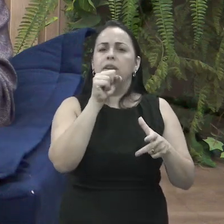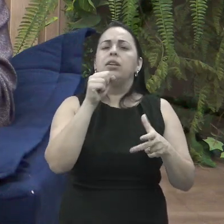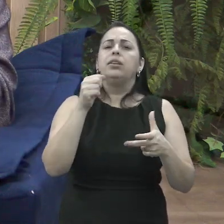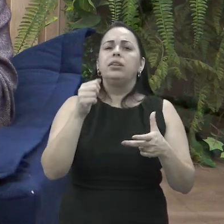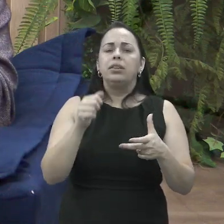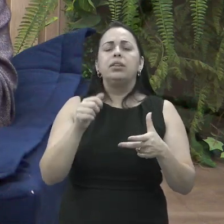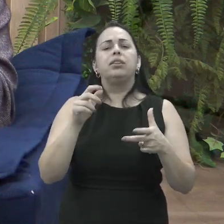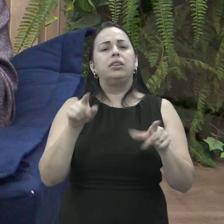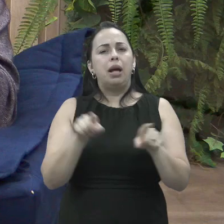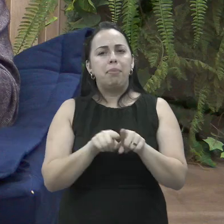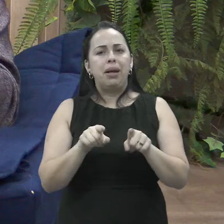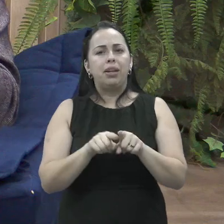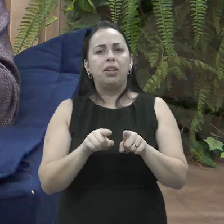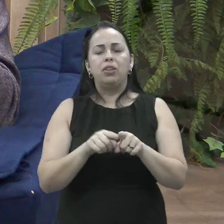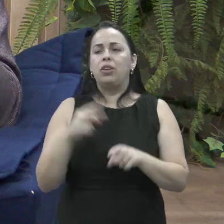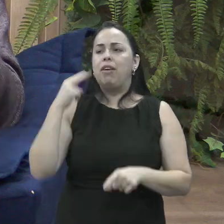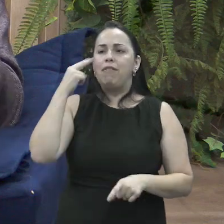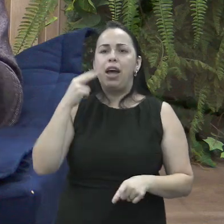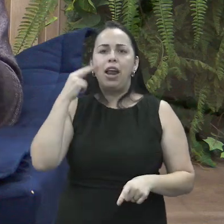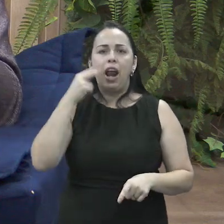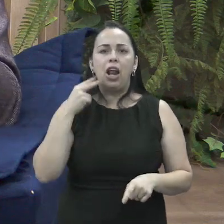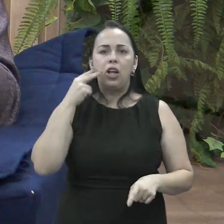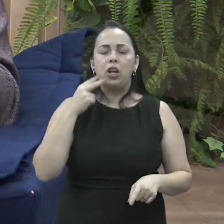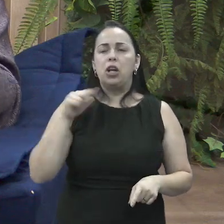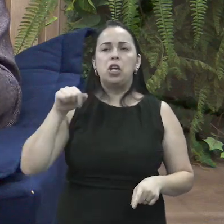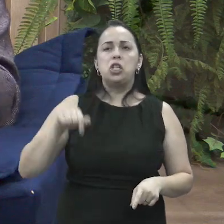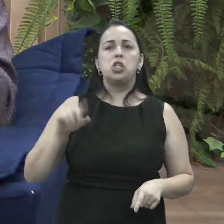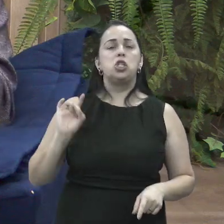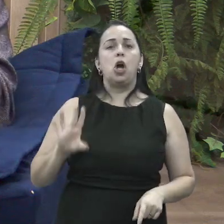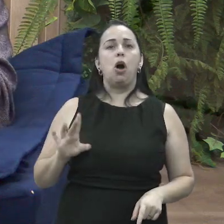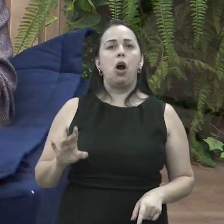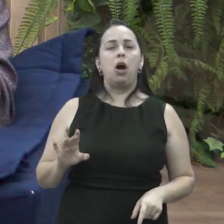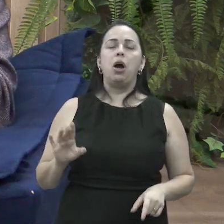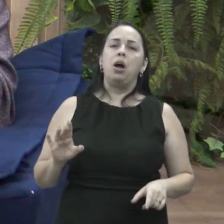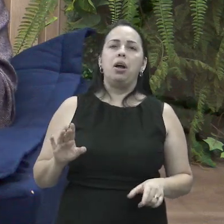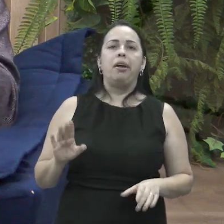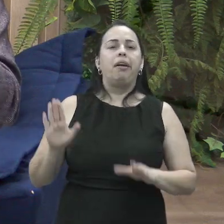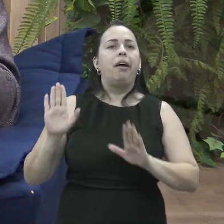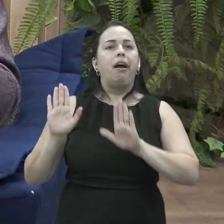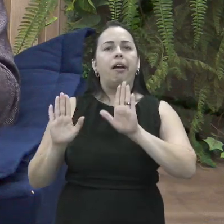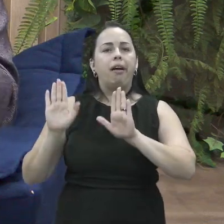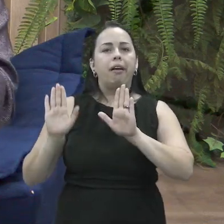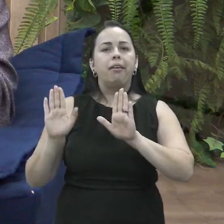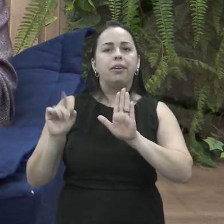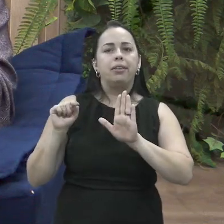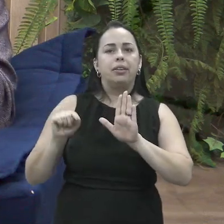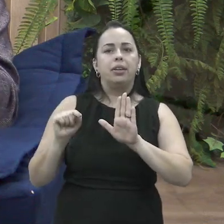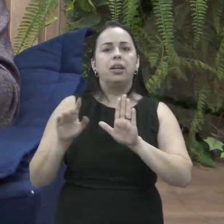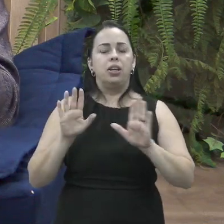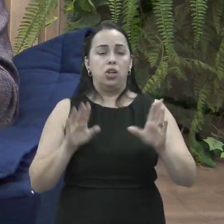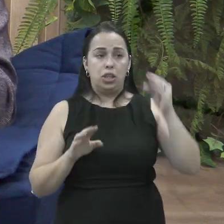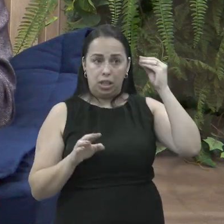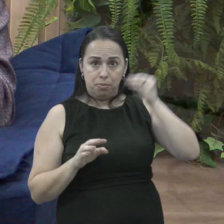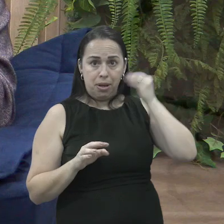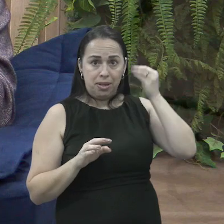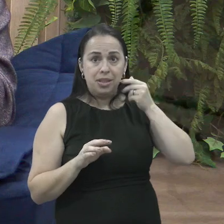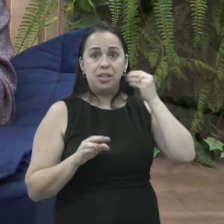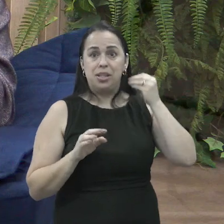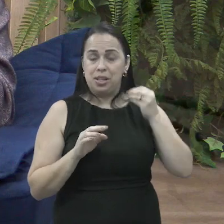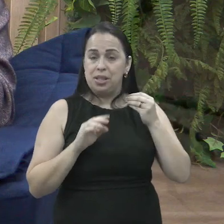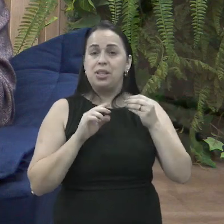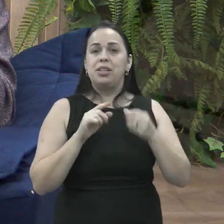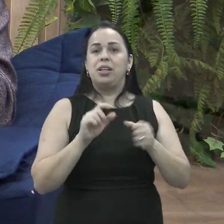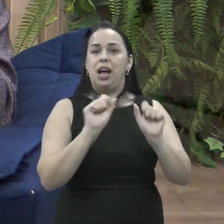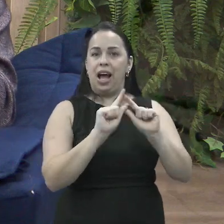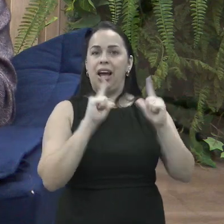mais forte, eu falo de uma Câmara que não tem vereadores meramente cumpridores de mandato. O que eu chamo de vereadores cumpridores de mandato, eu venho de experiência de